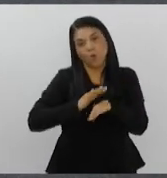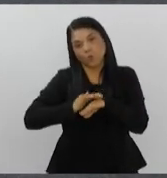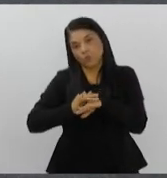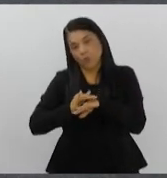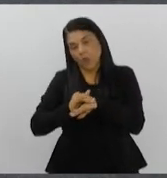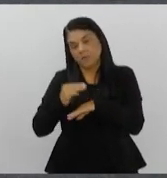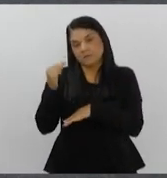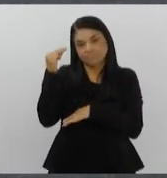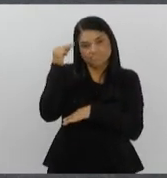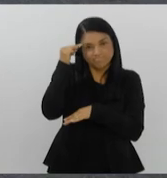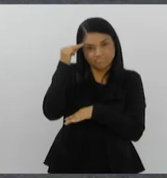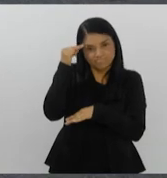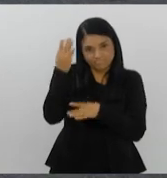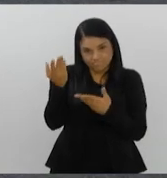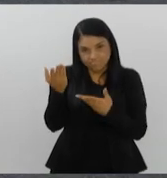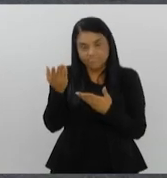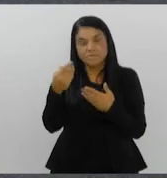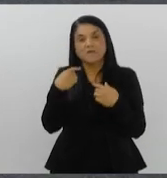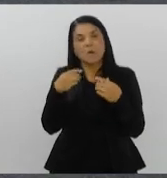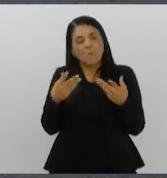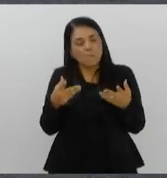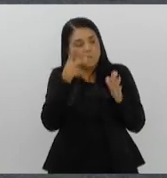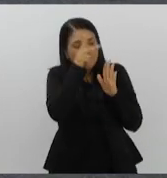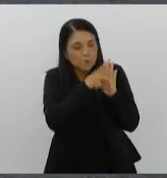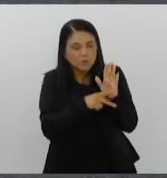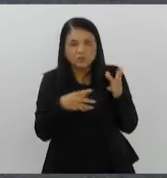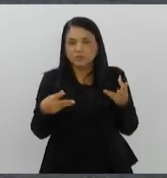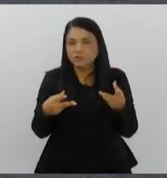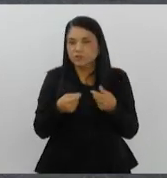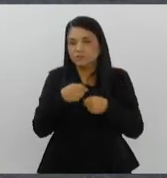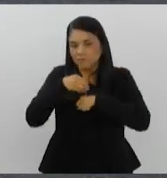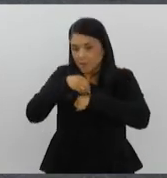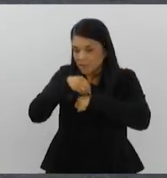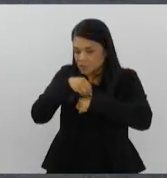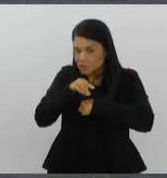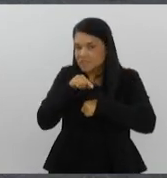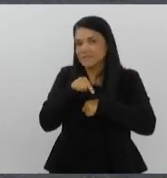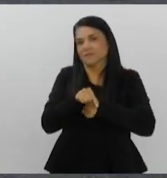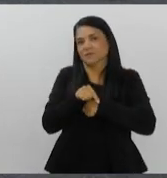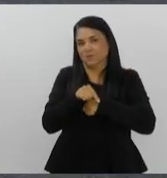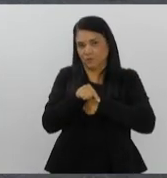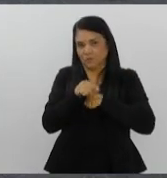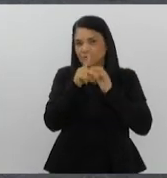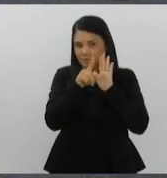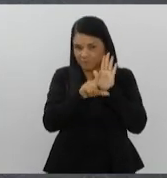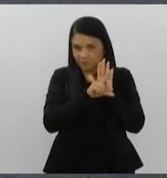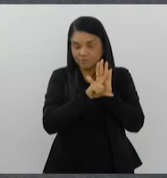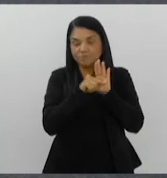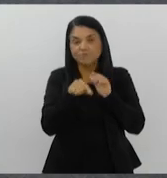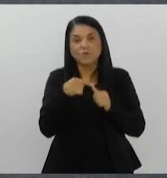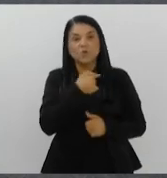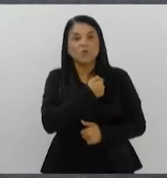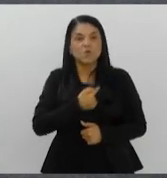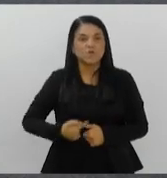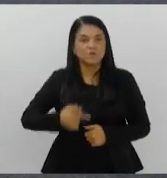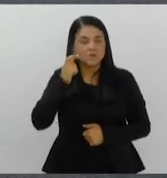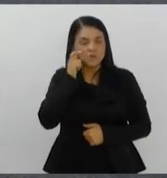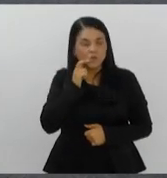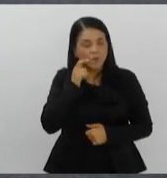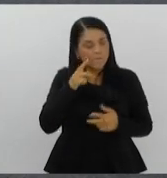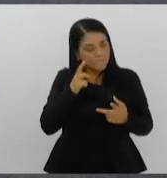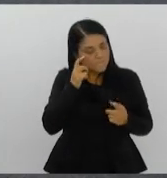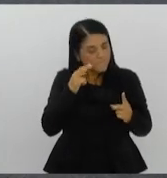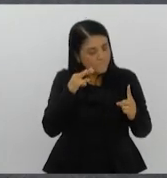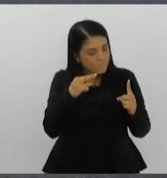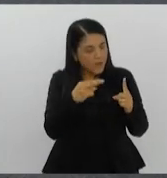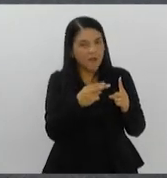psíquico. Então, é um projeto muito sensível, né? Uma indicação, no caso, que acho que o governador deveria olhar com carinho e